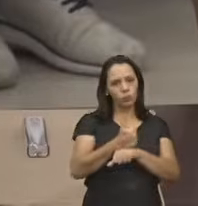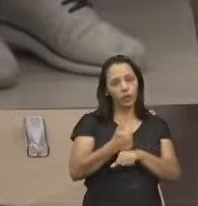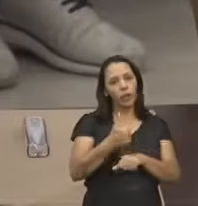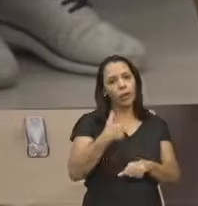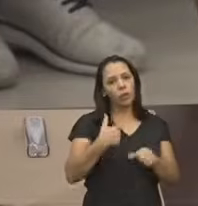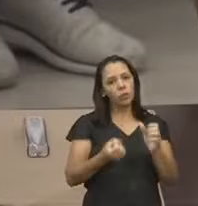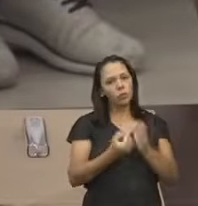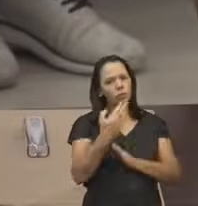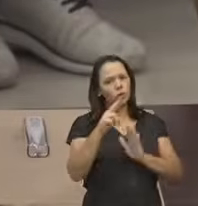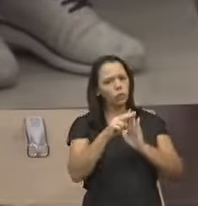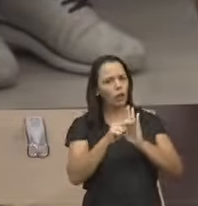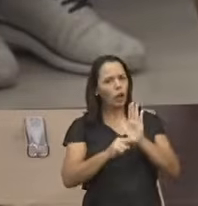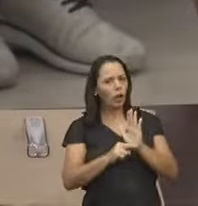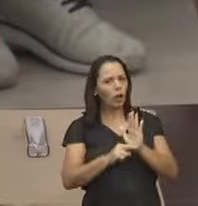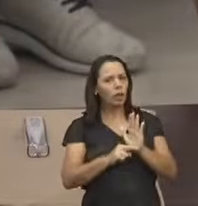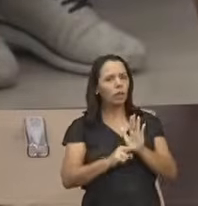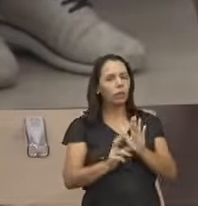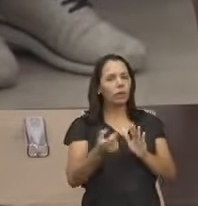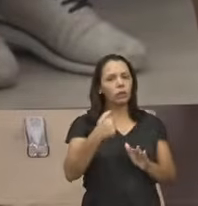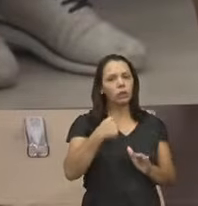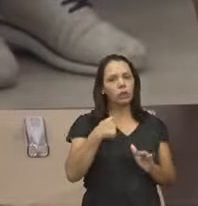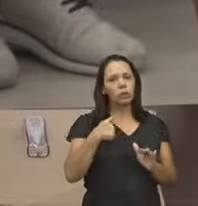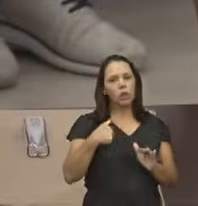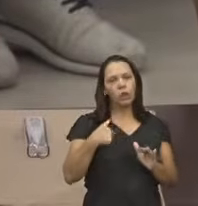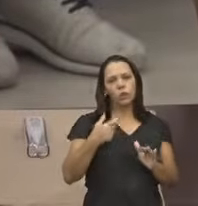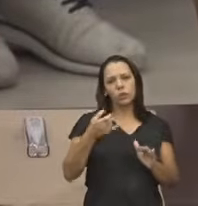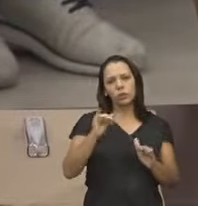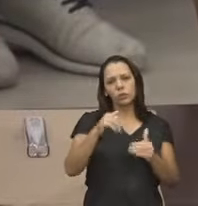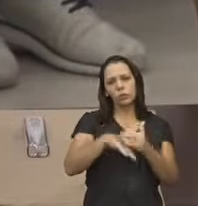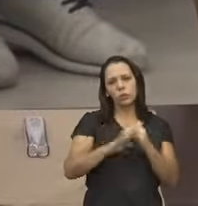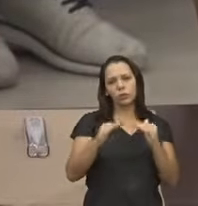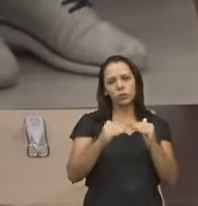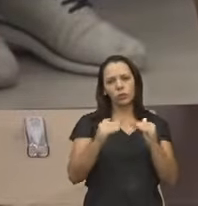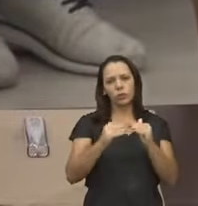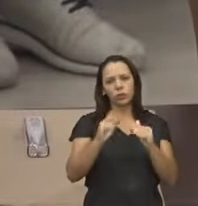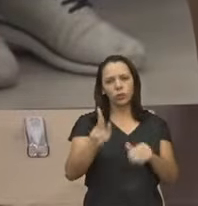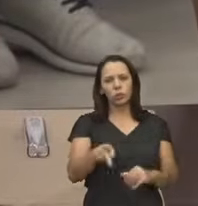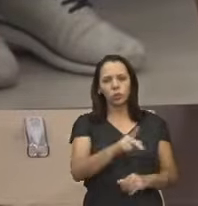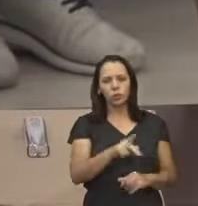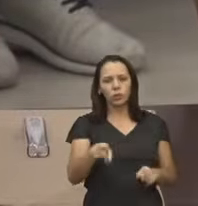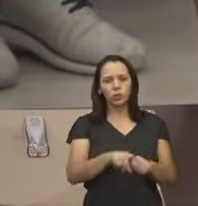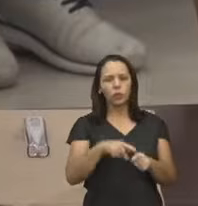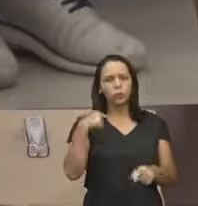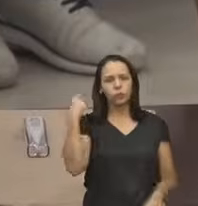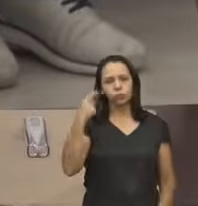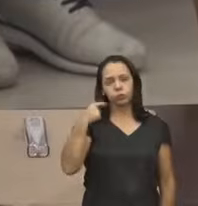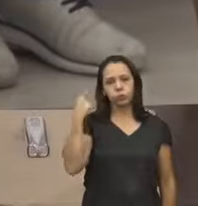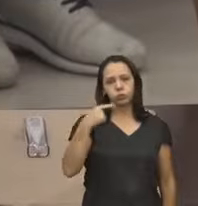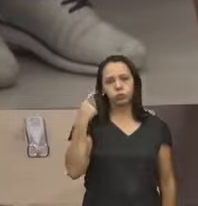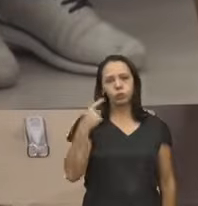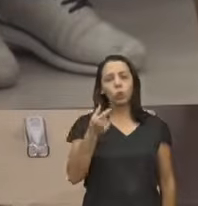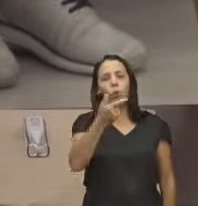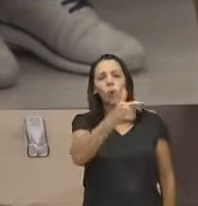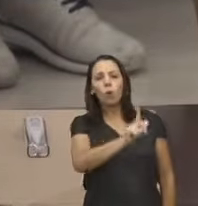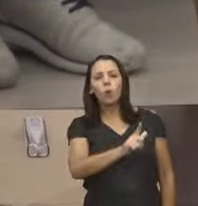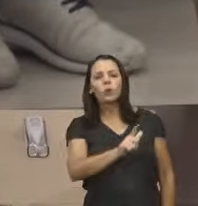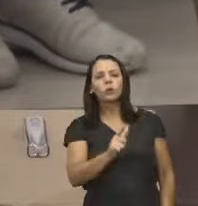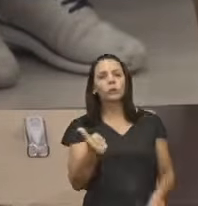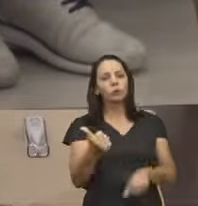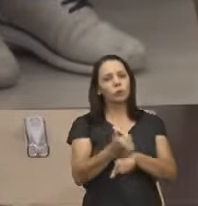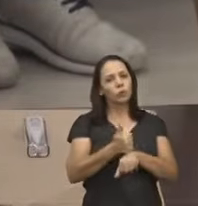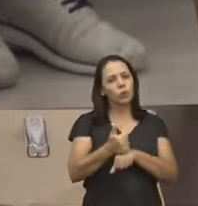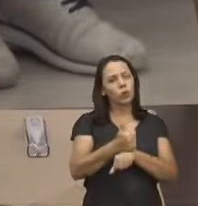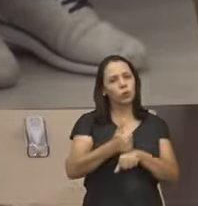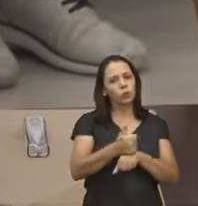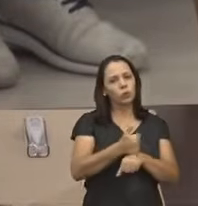estabeleci um critério que eu, ao votar favorável, tanto da professora quanto do advogado, quaisquer outras